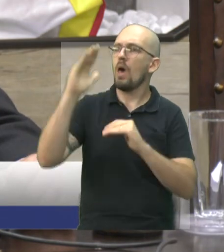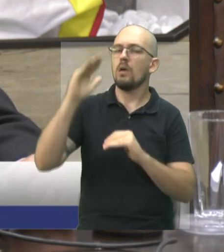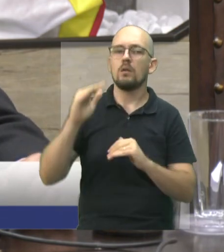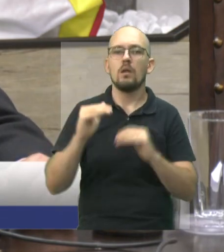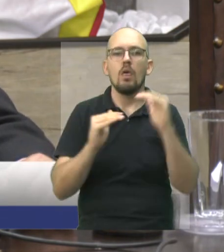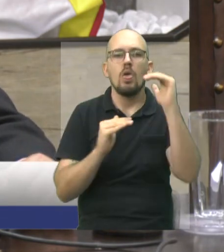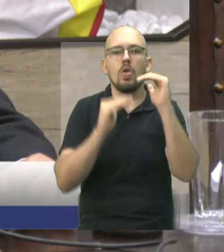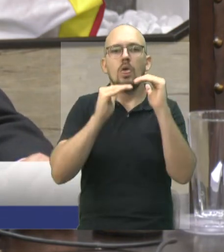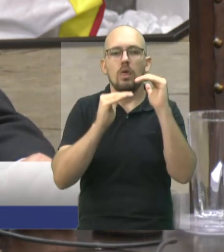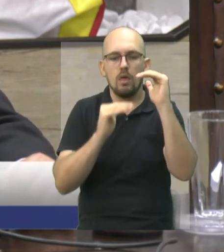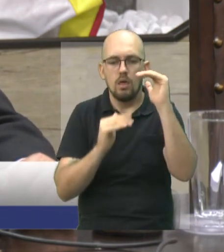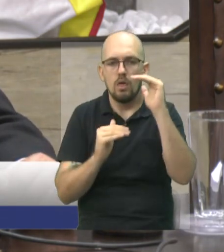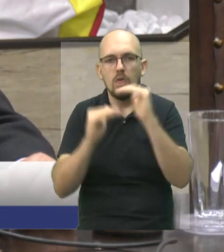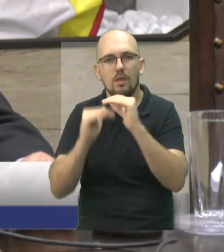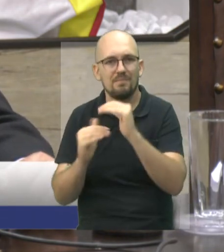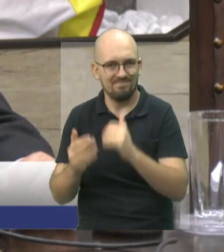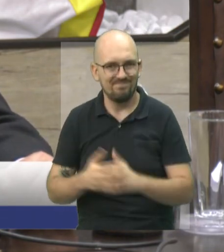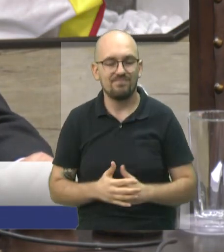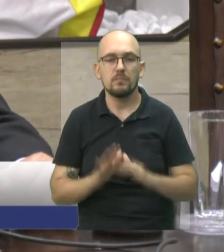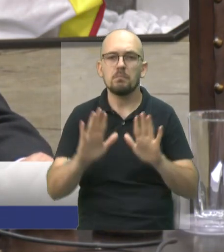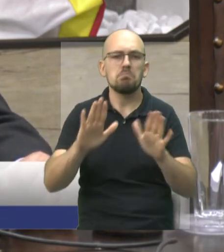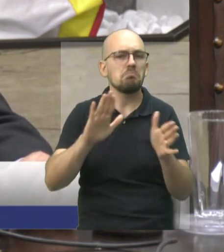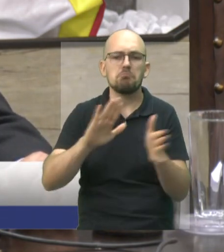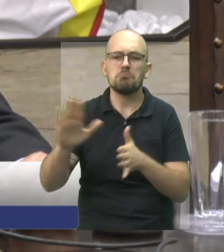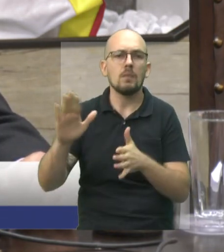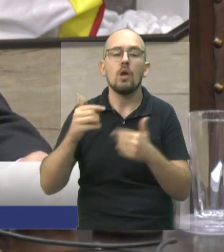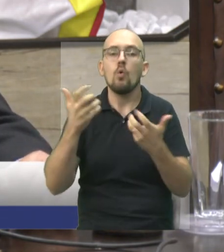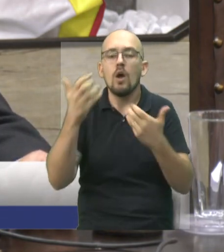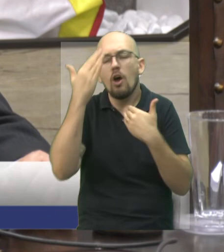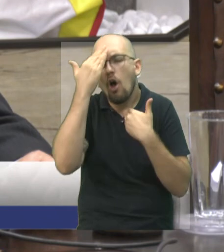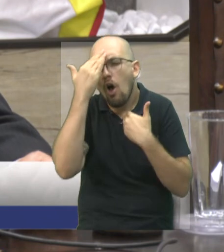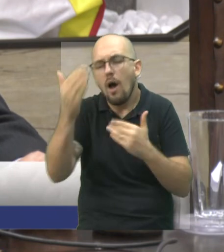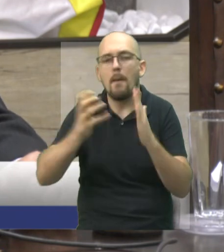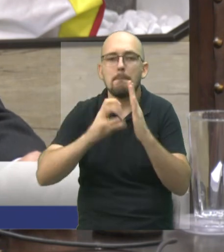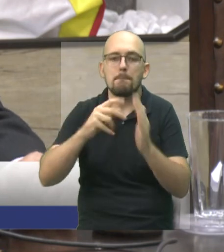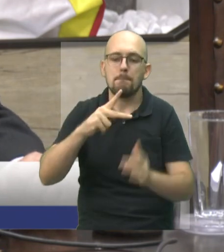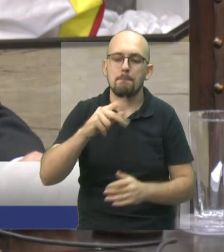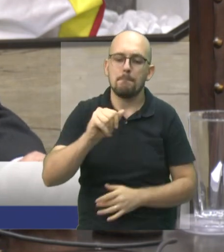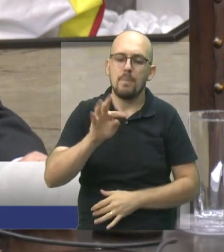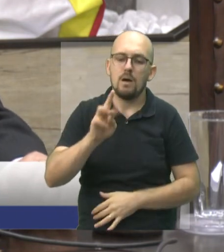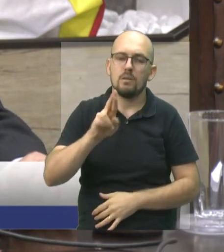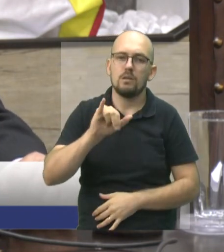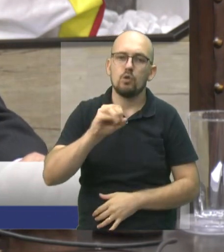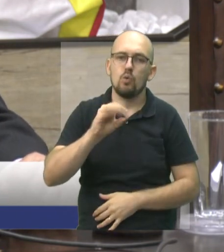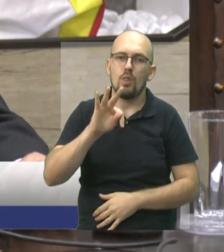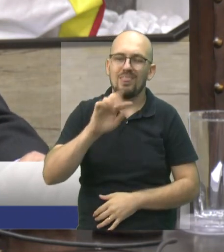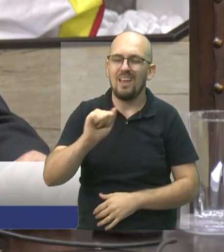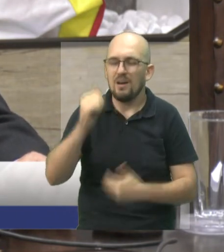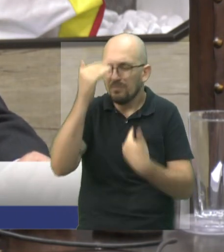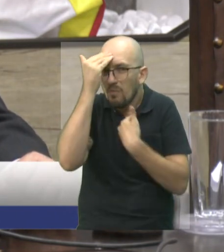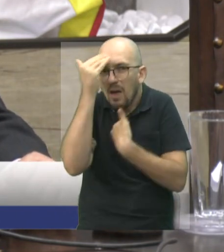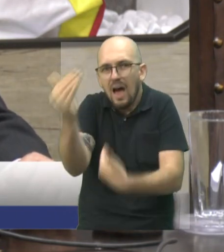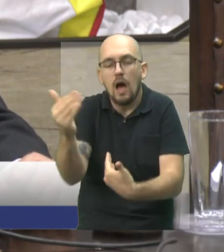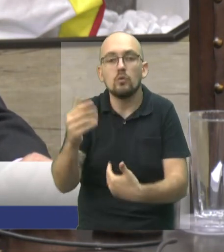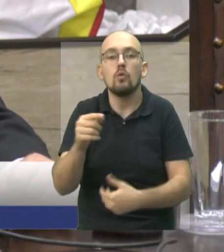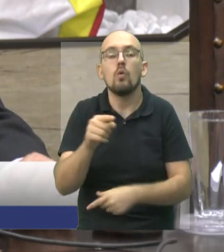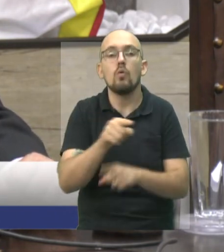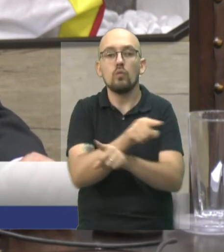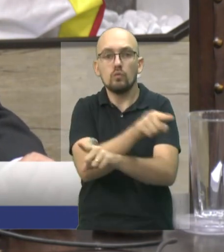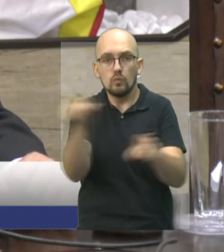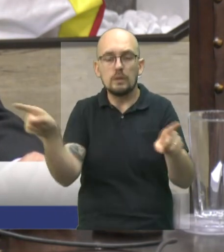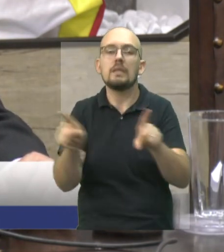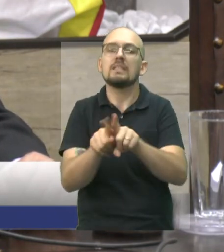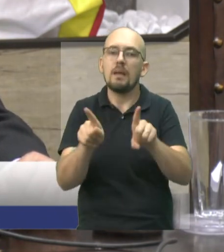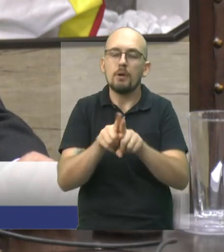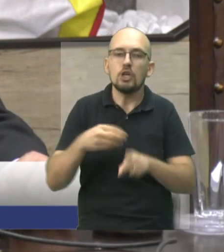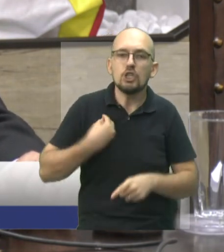gente, fica o agradecimento ao meu partido patriota, em nome do meu partido patriota, que vocês também estão